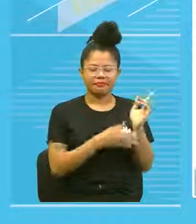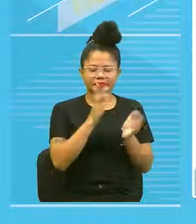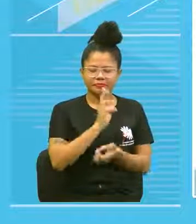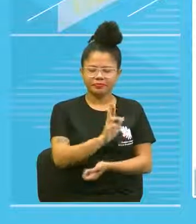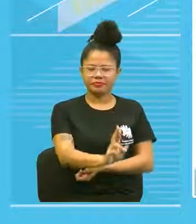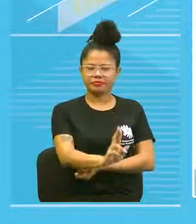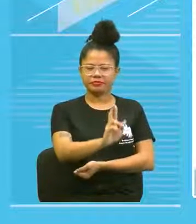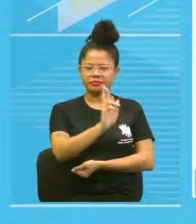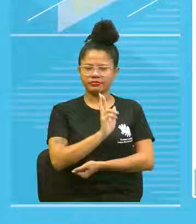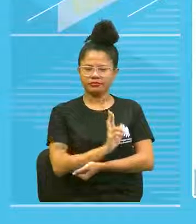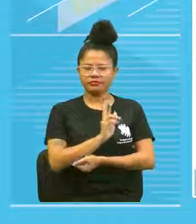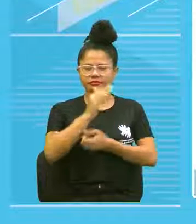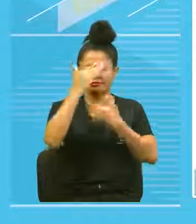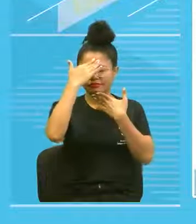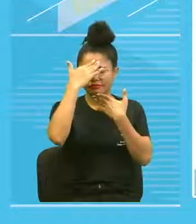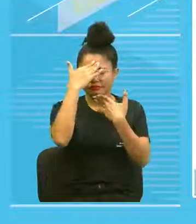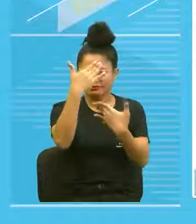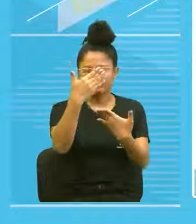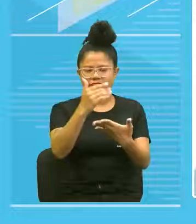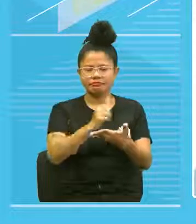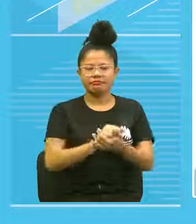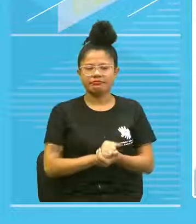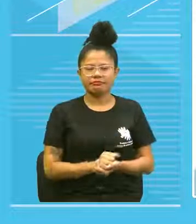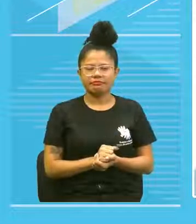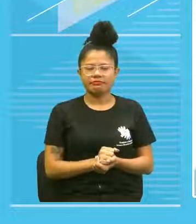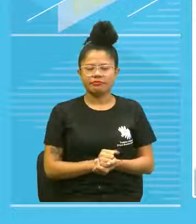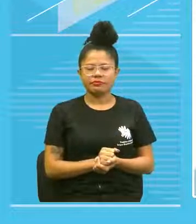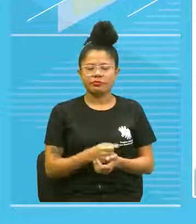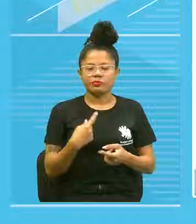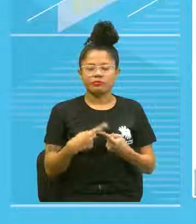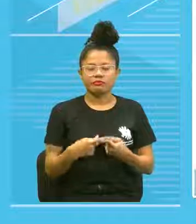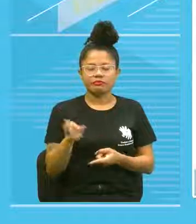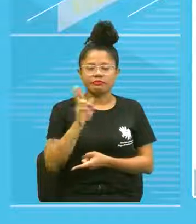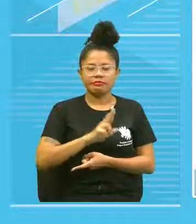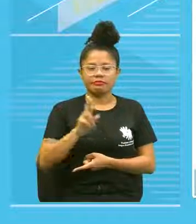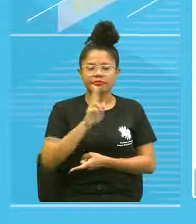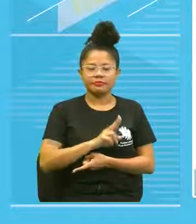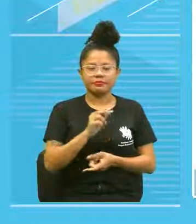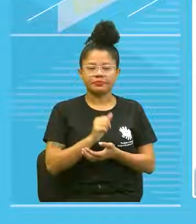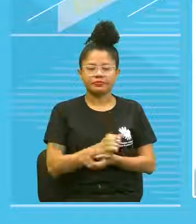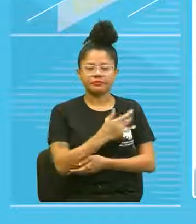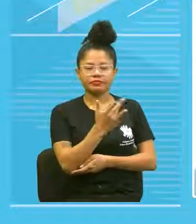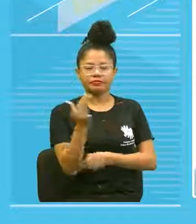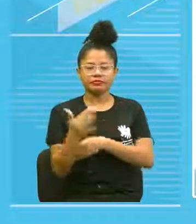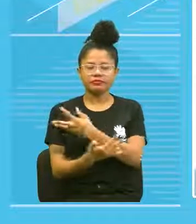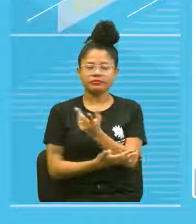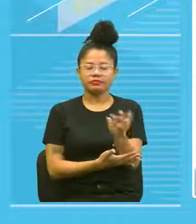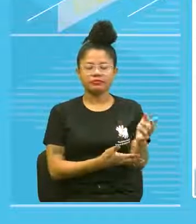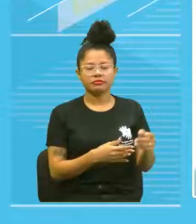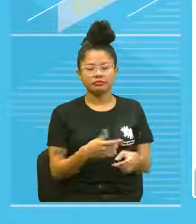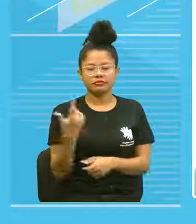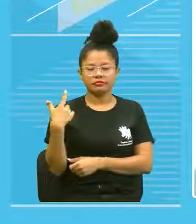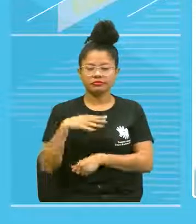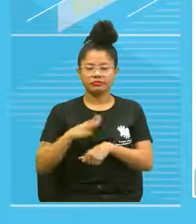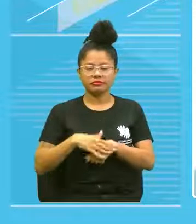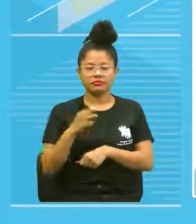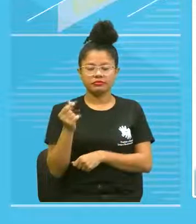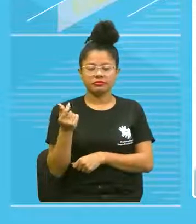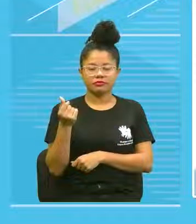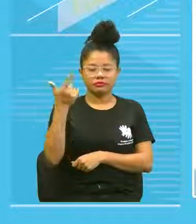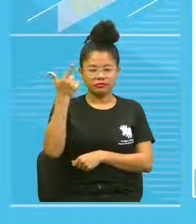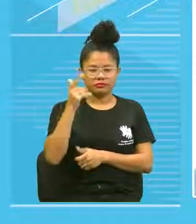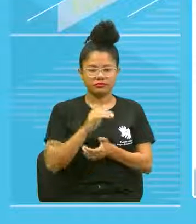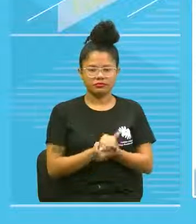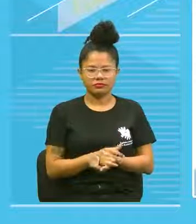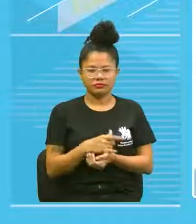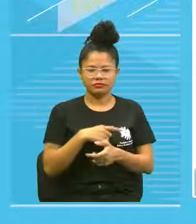obrigado é porque nós estaremos usando as potencialidades ganhar dinheiro gerando